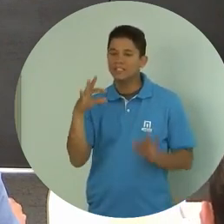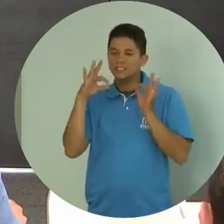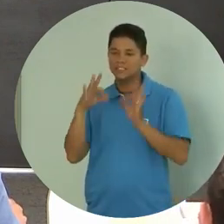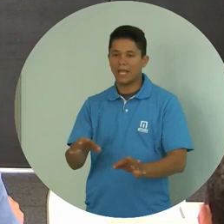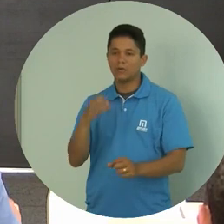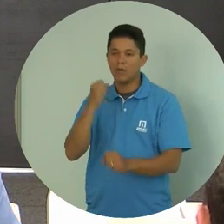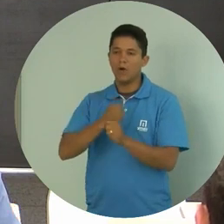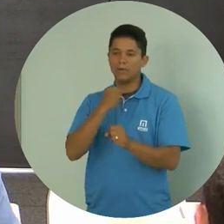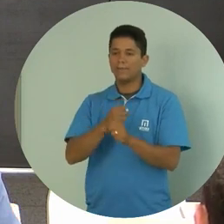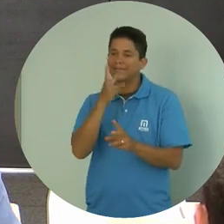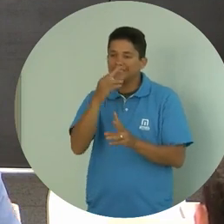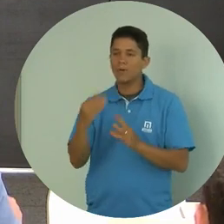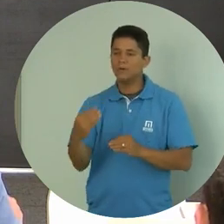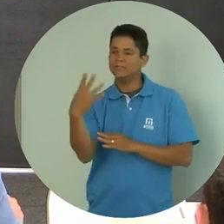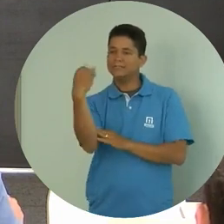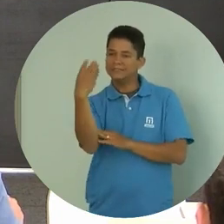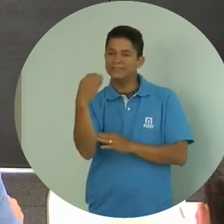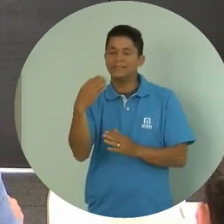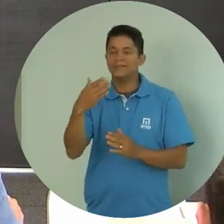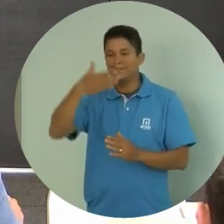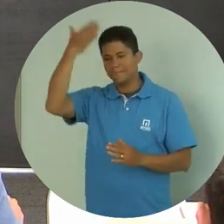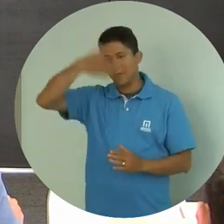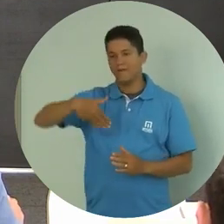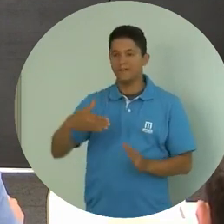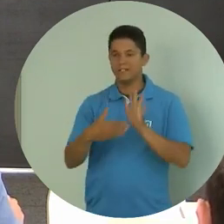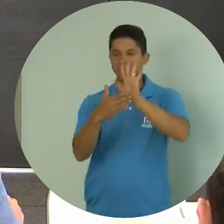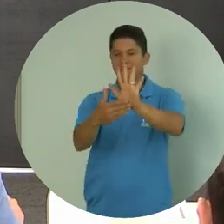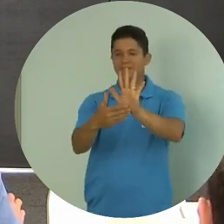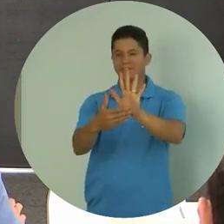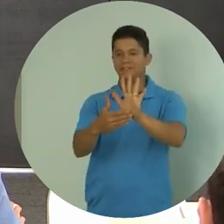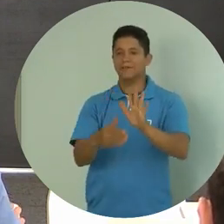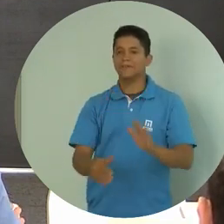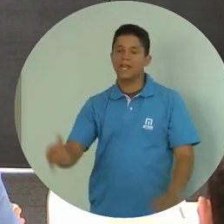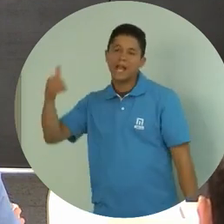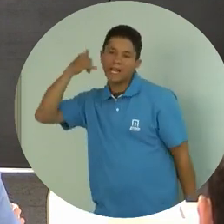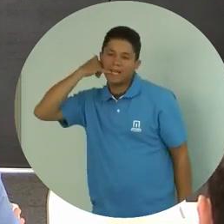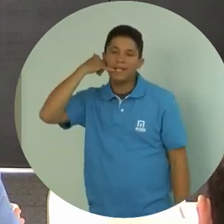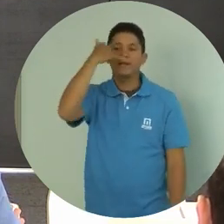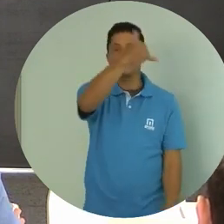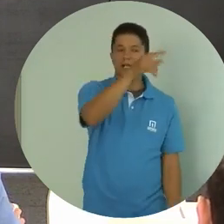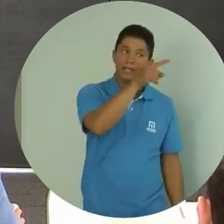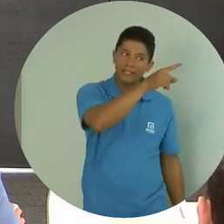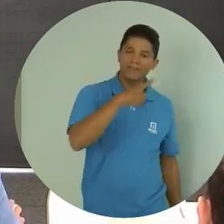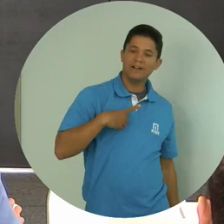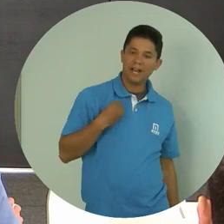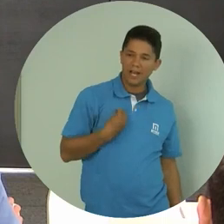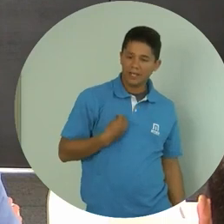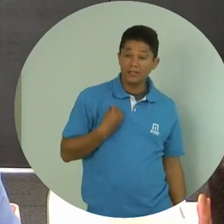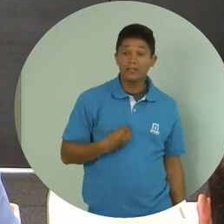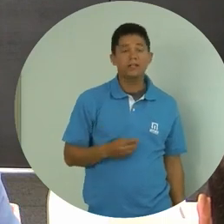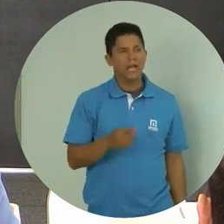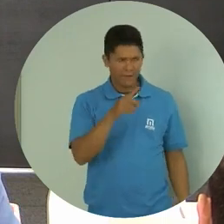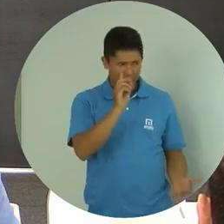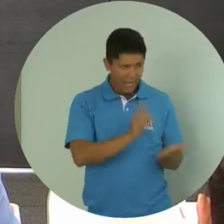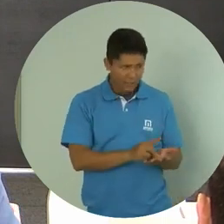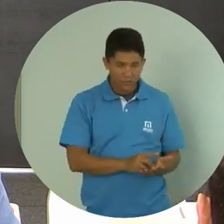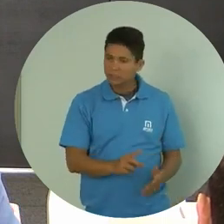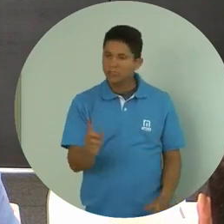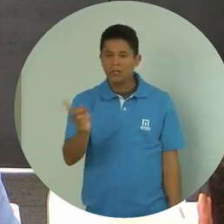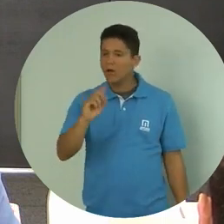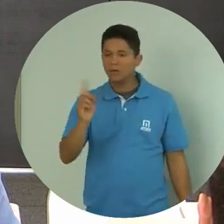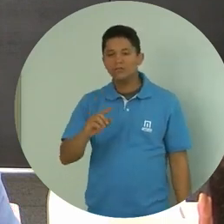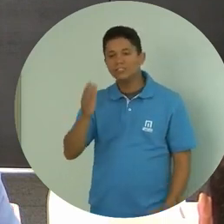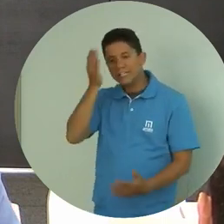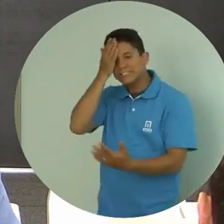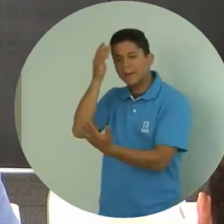Você não tem, será que... vamos ligar para a pessoa que estava lá para a gente ver se é isso mesmo. Não, o que está